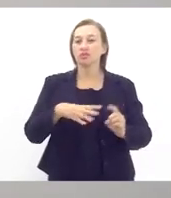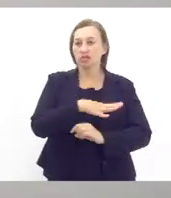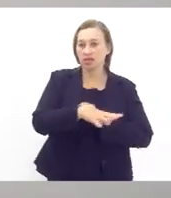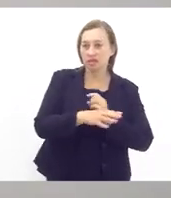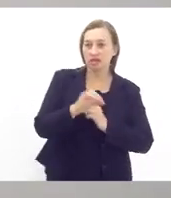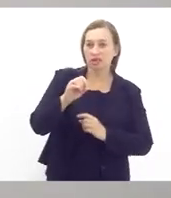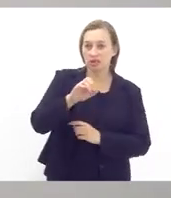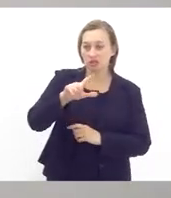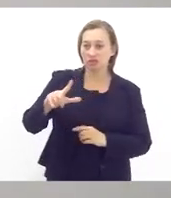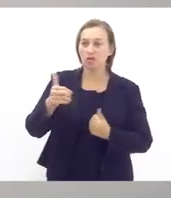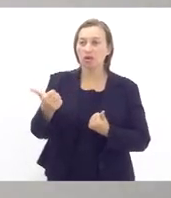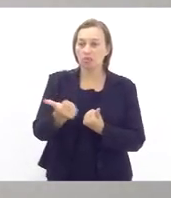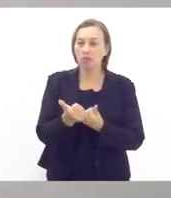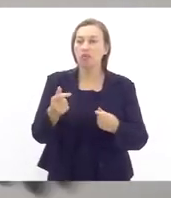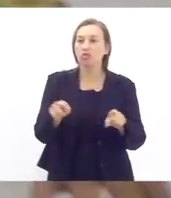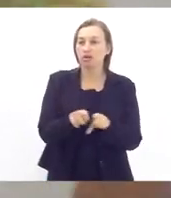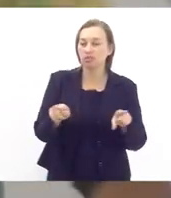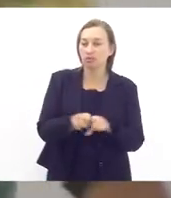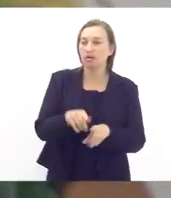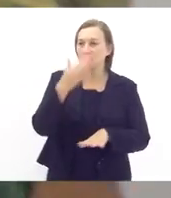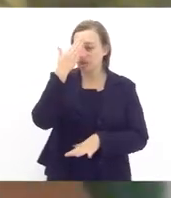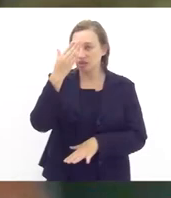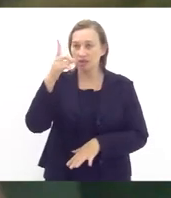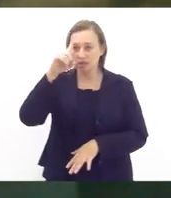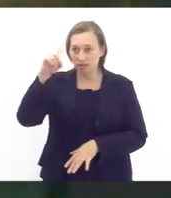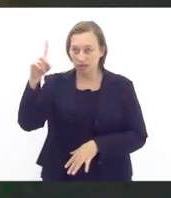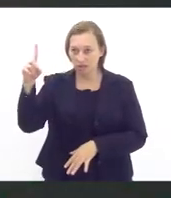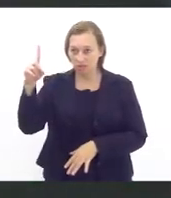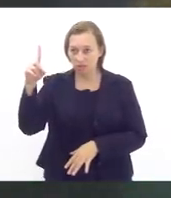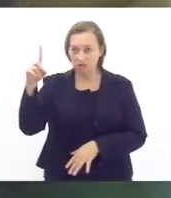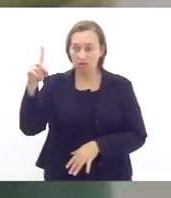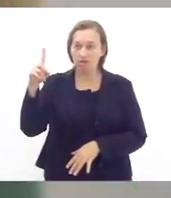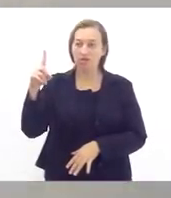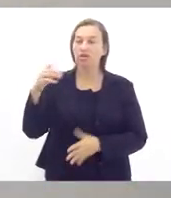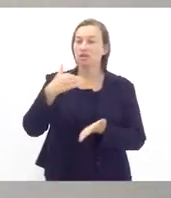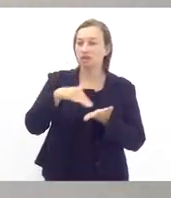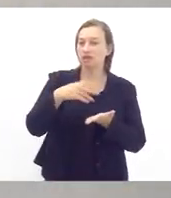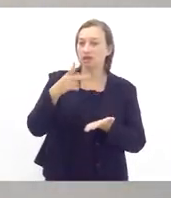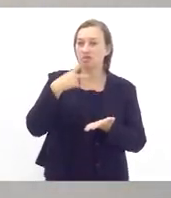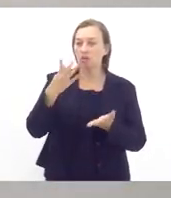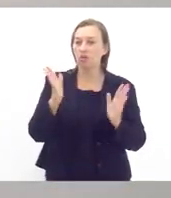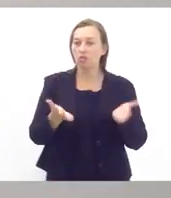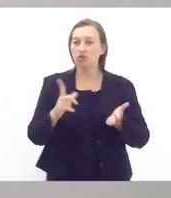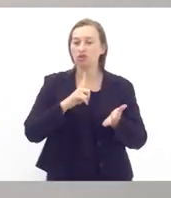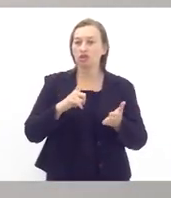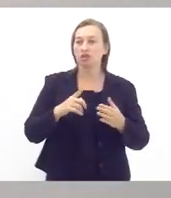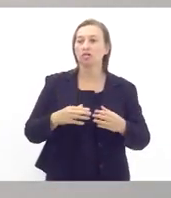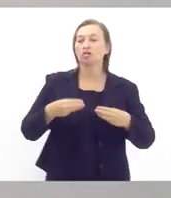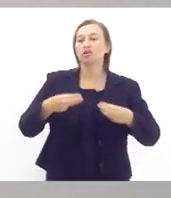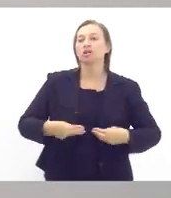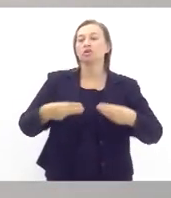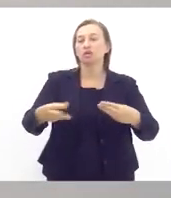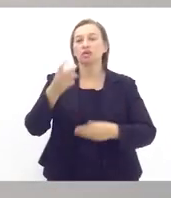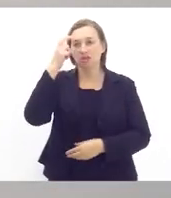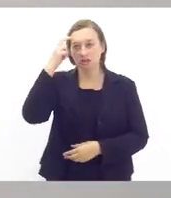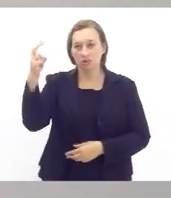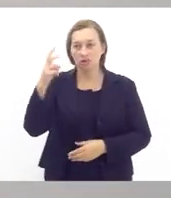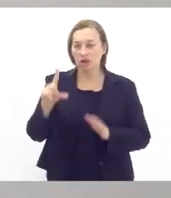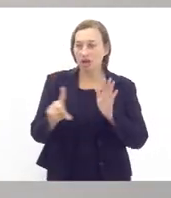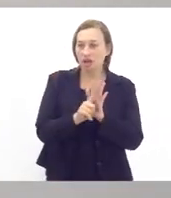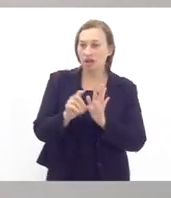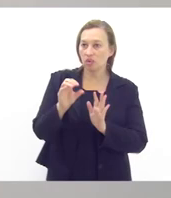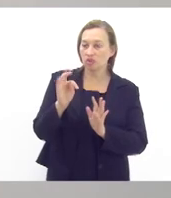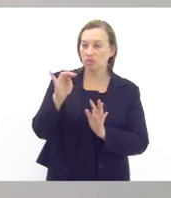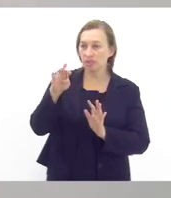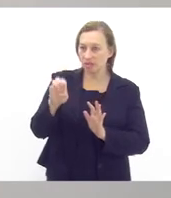né E aí sempre tendo apoio também e graças a Deus como com uma secretária falou hoje a gente tem o ministério da cultura foi